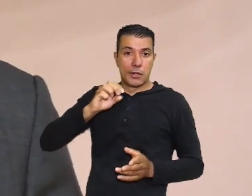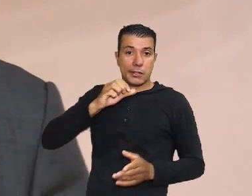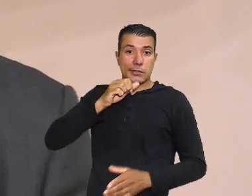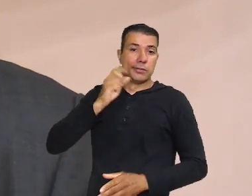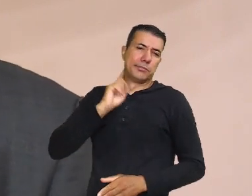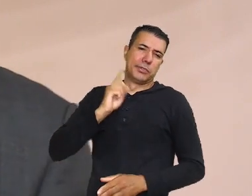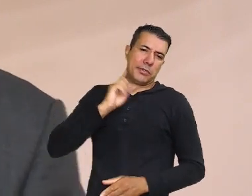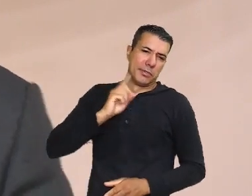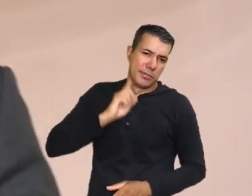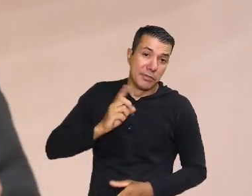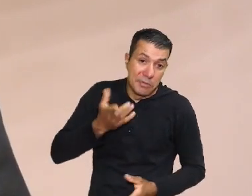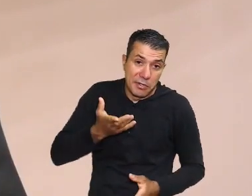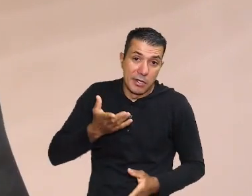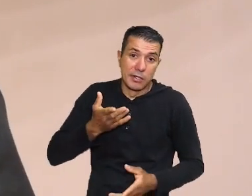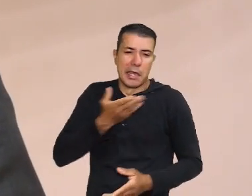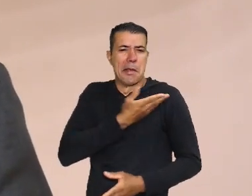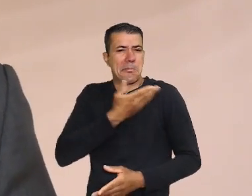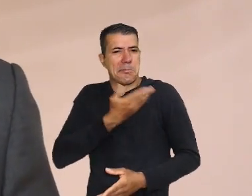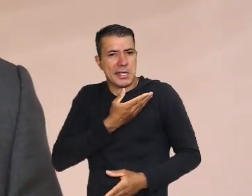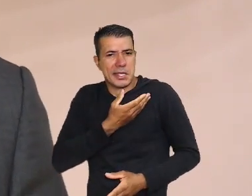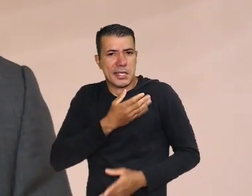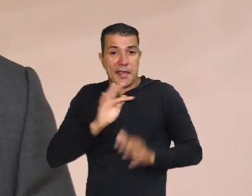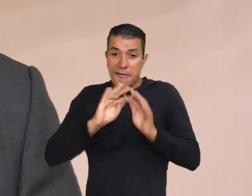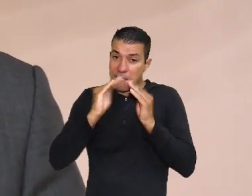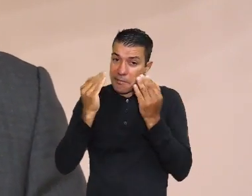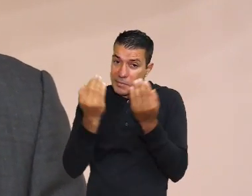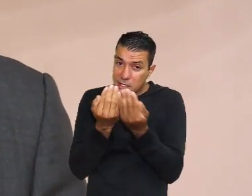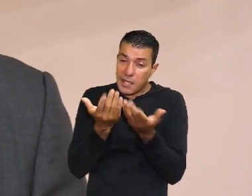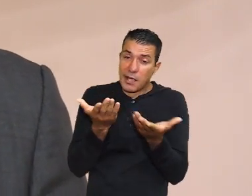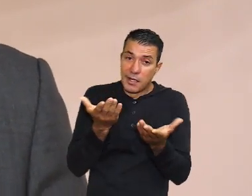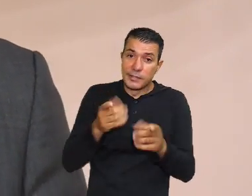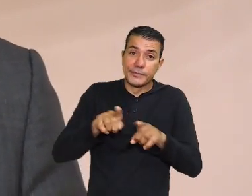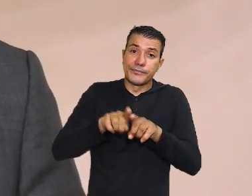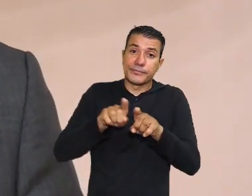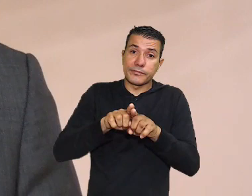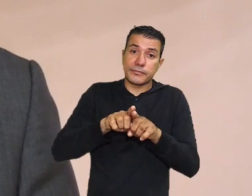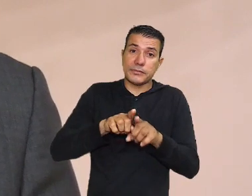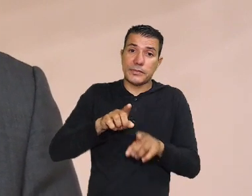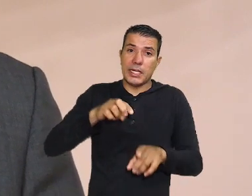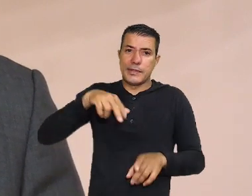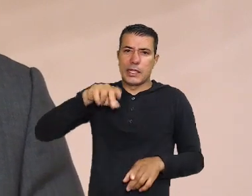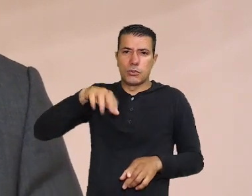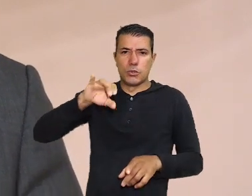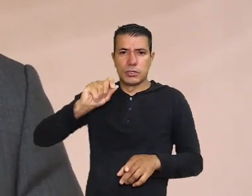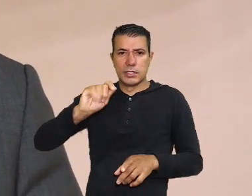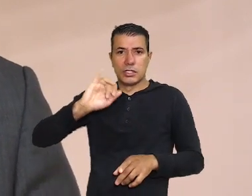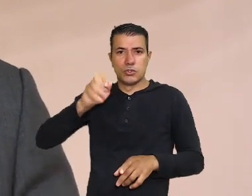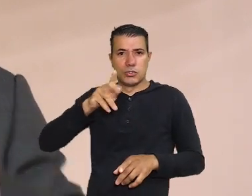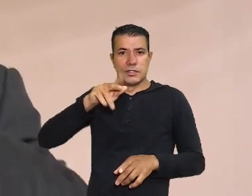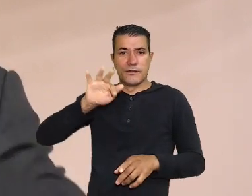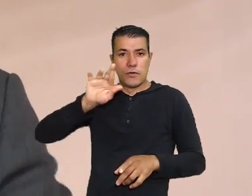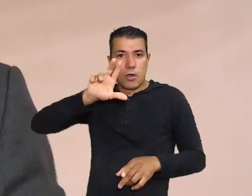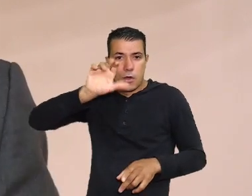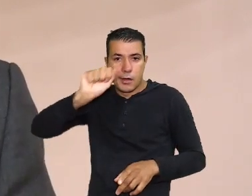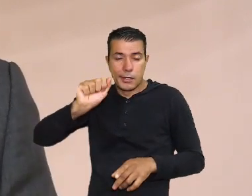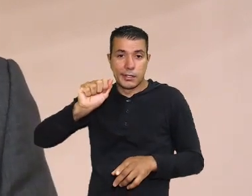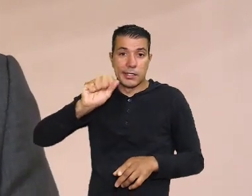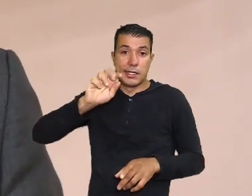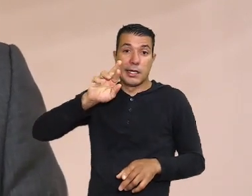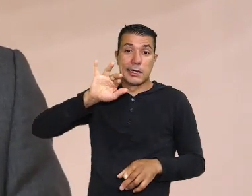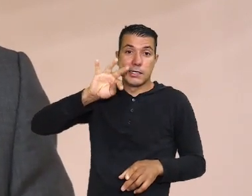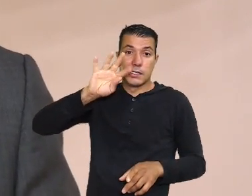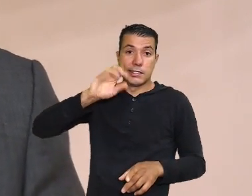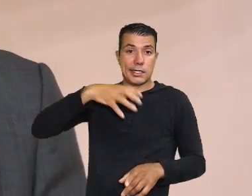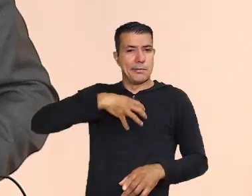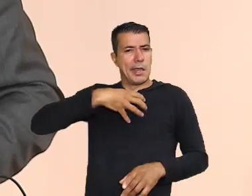Minas Gerais, Governador Valadares, amigos, também familiares, pessoas lá de Nanu, Nanuque, Juiz de Fora. Também temos lá a Rita, lá